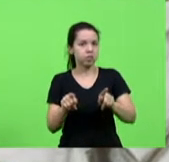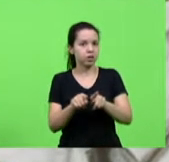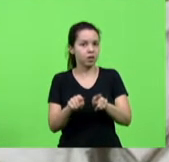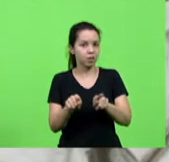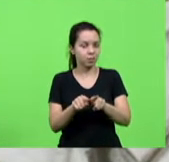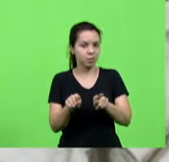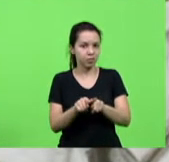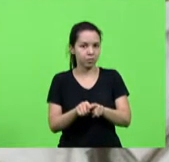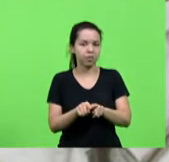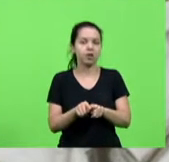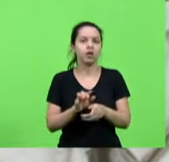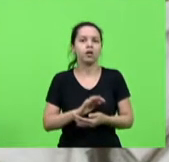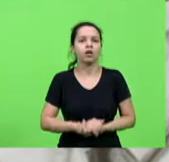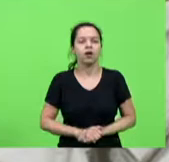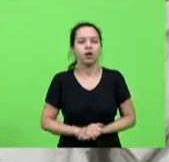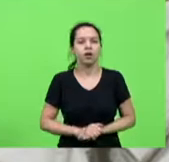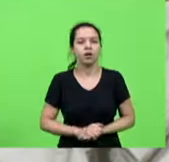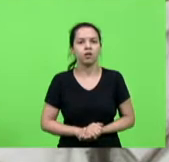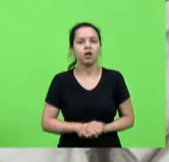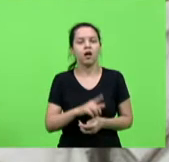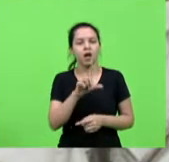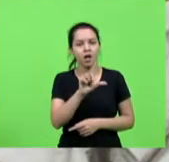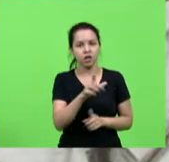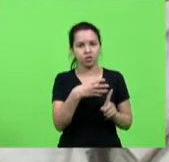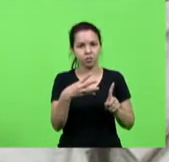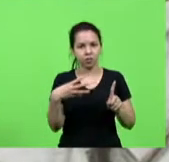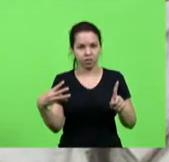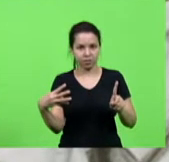mais infinito, que vai para sempre lá no todo o alfabeto, pode...